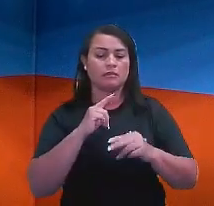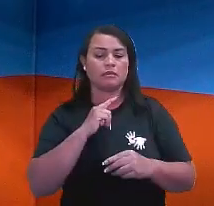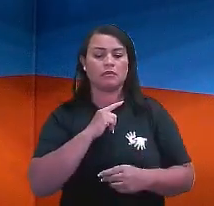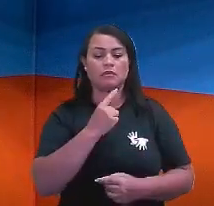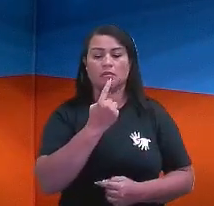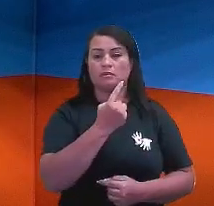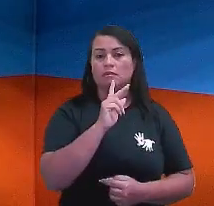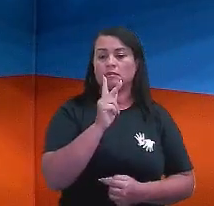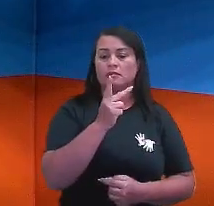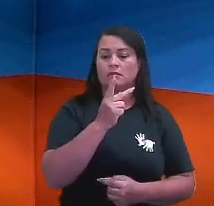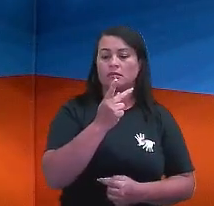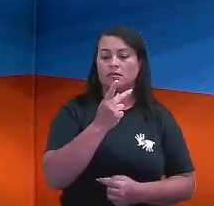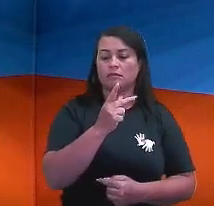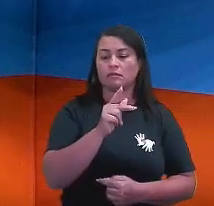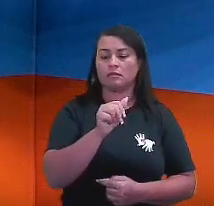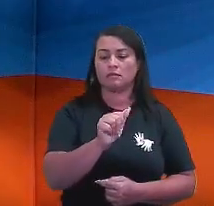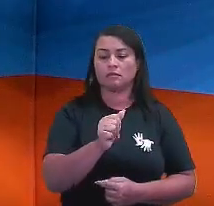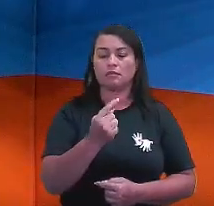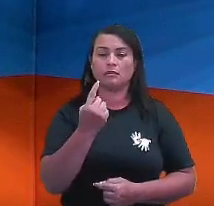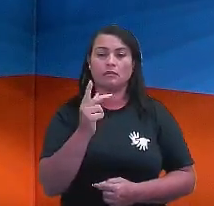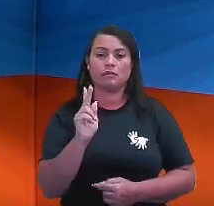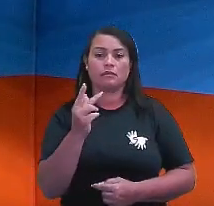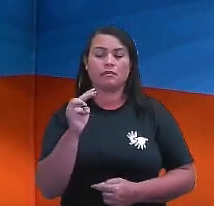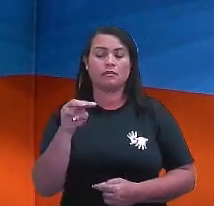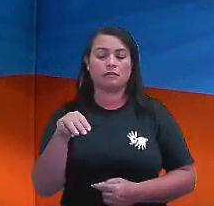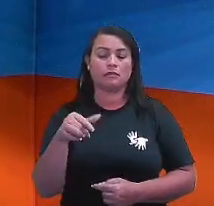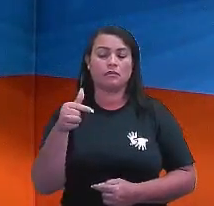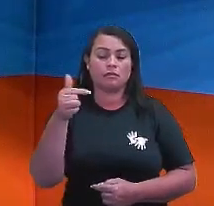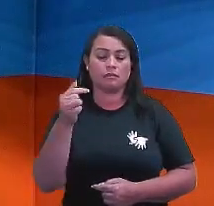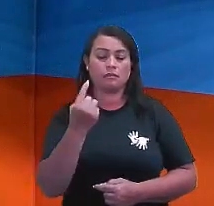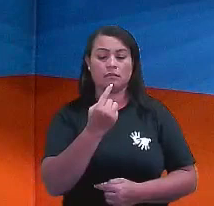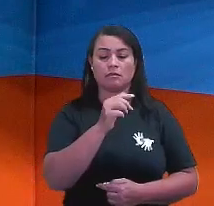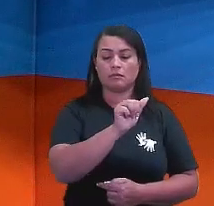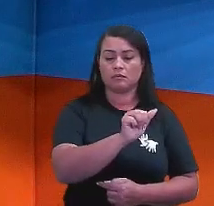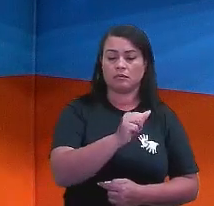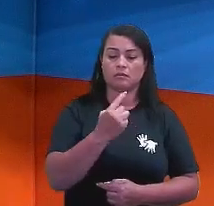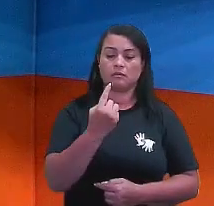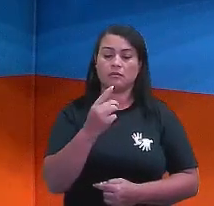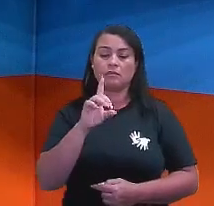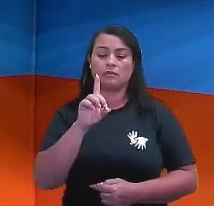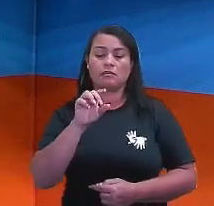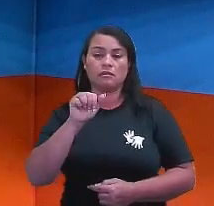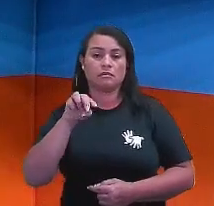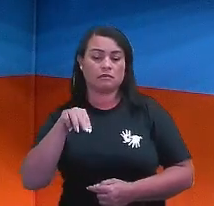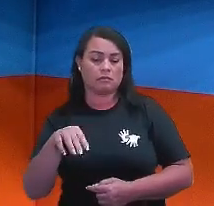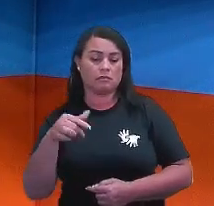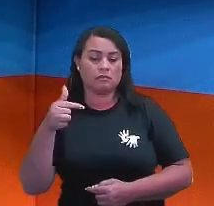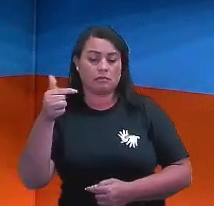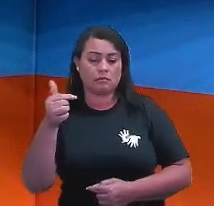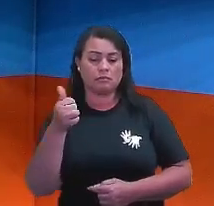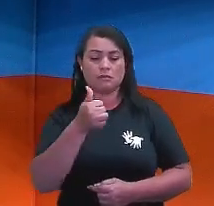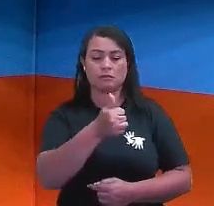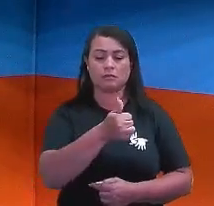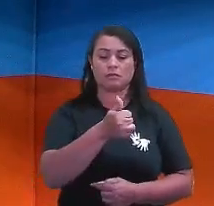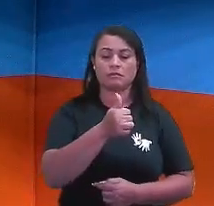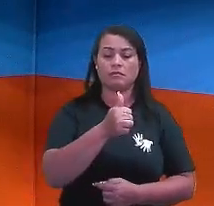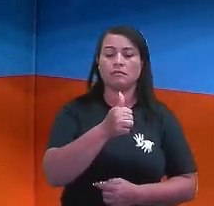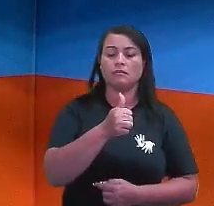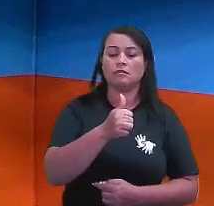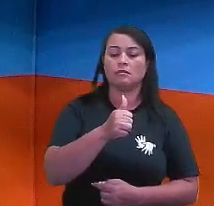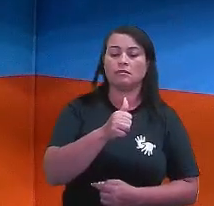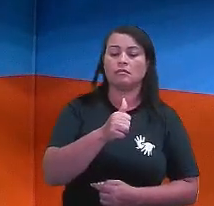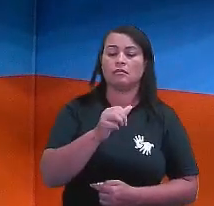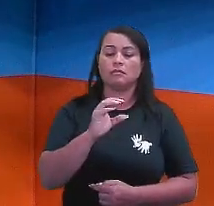hectare vai ser igual a 1 hectômetro quadrado, 1 are, 1 decâmetro quadrado, e 1 centiare, 1